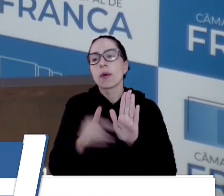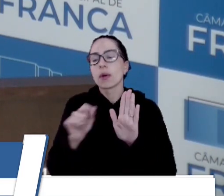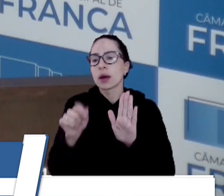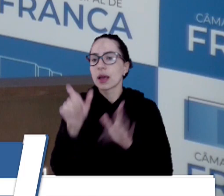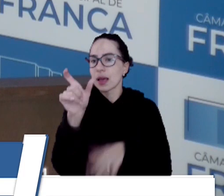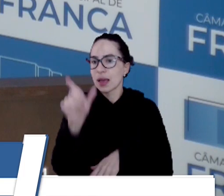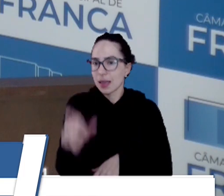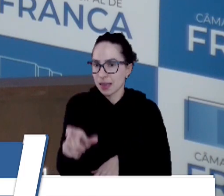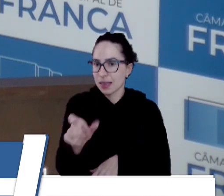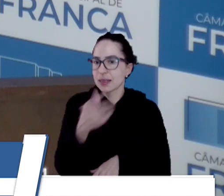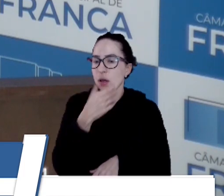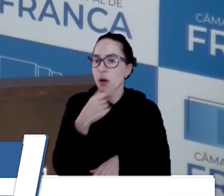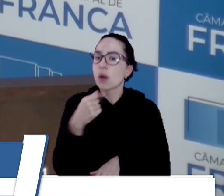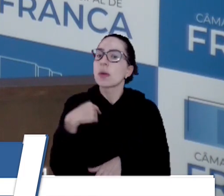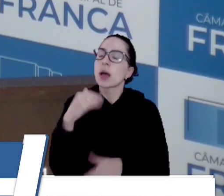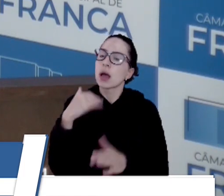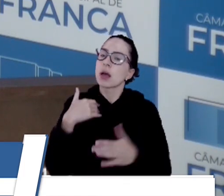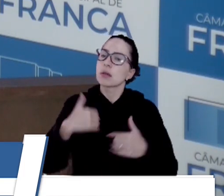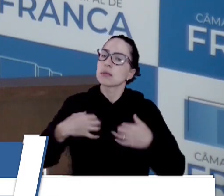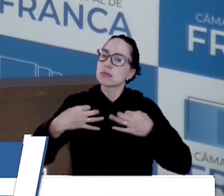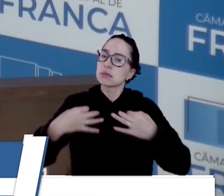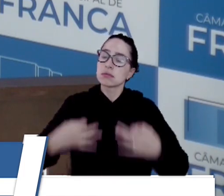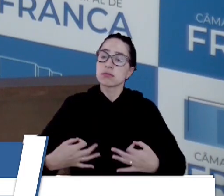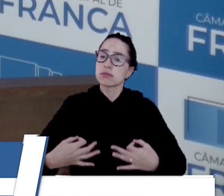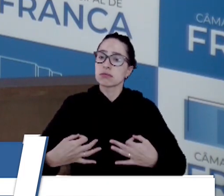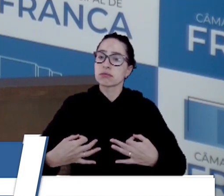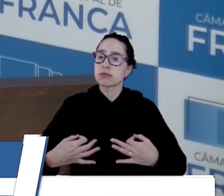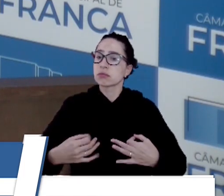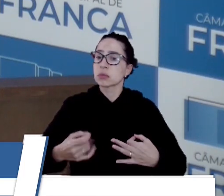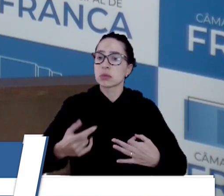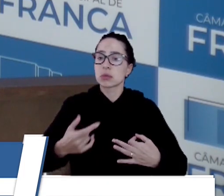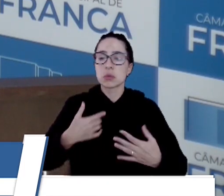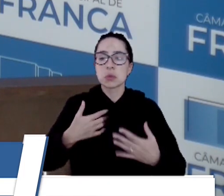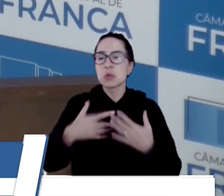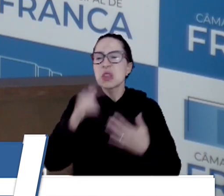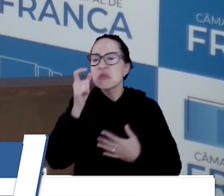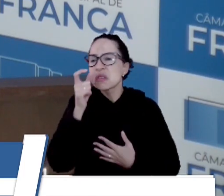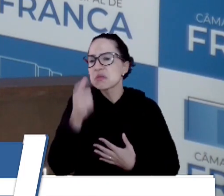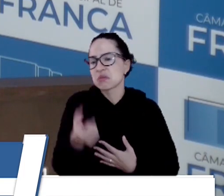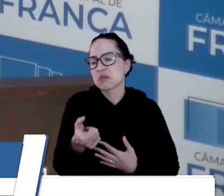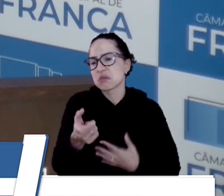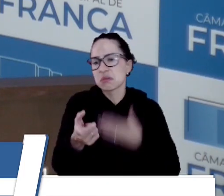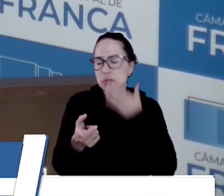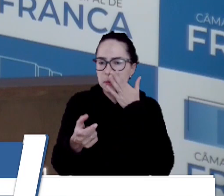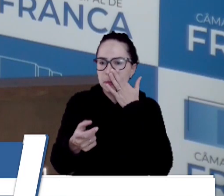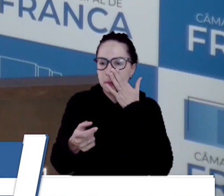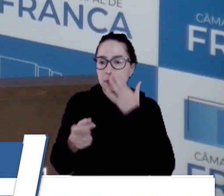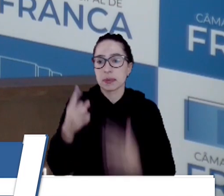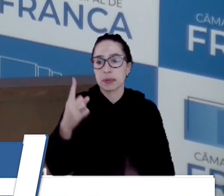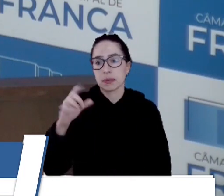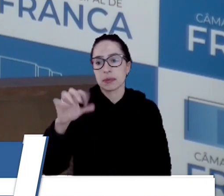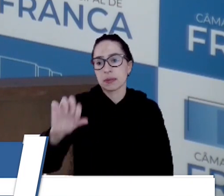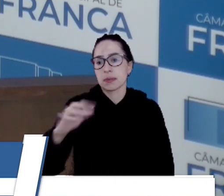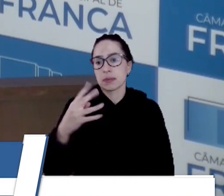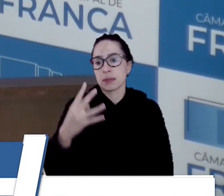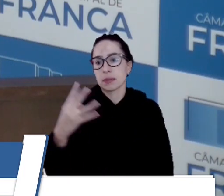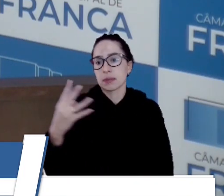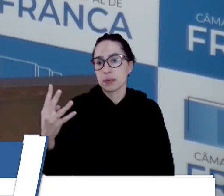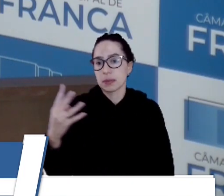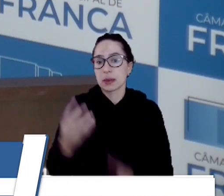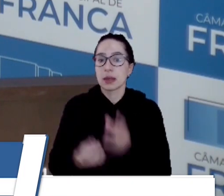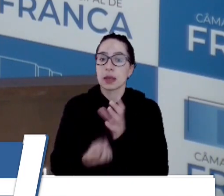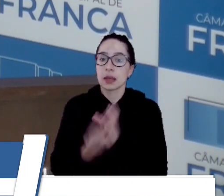esses homens cumpriram com seu dever desinteressadamente. No ano de 1944, surge a